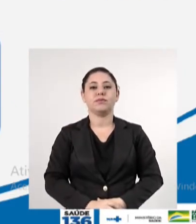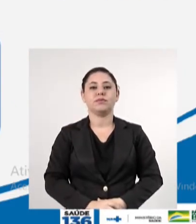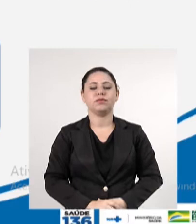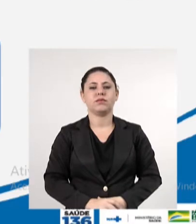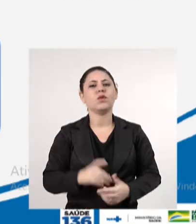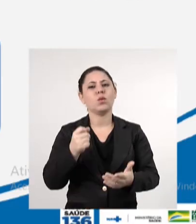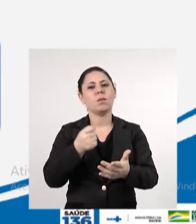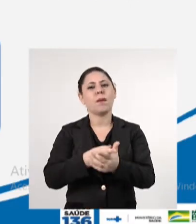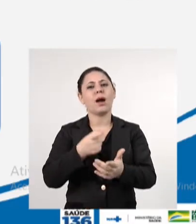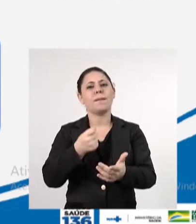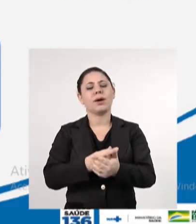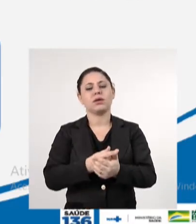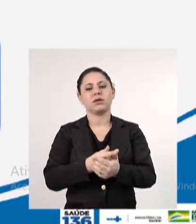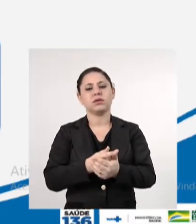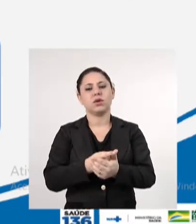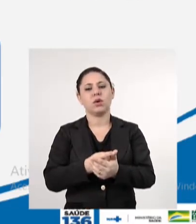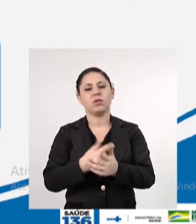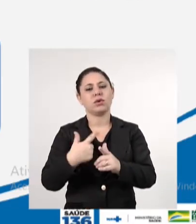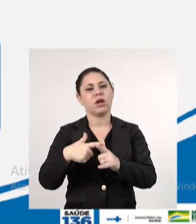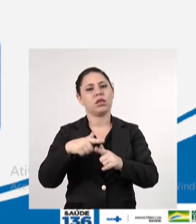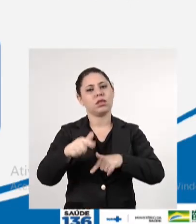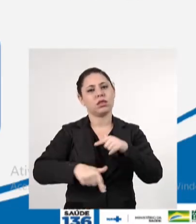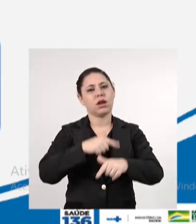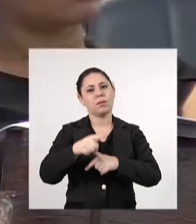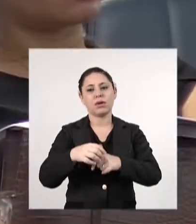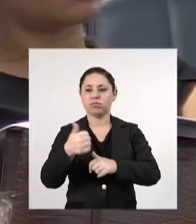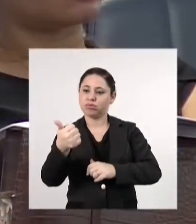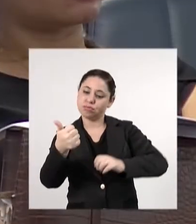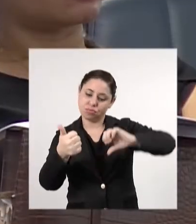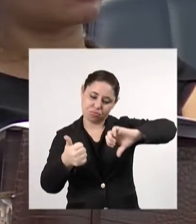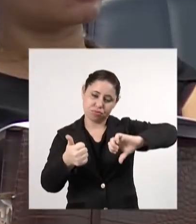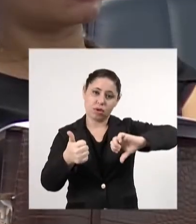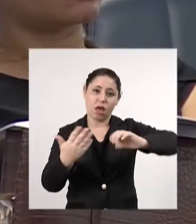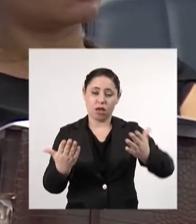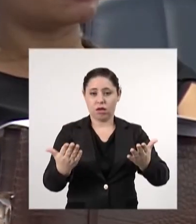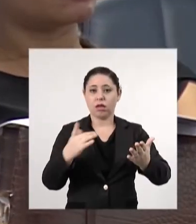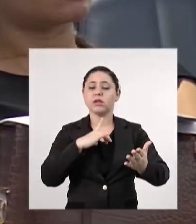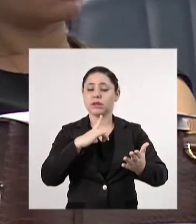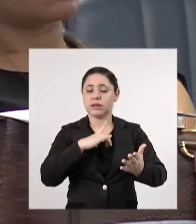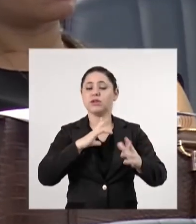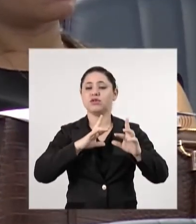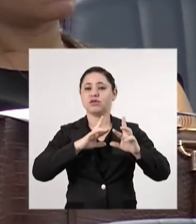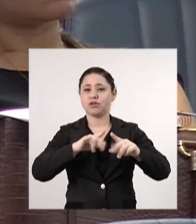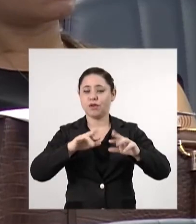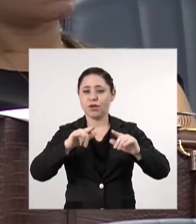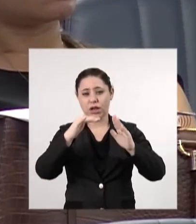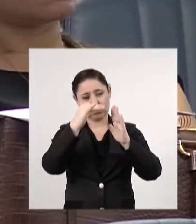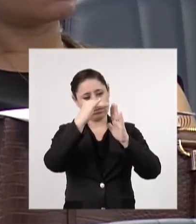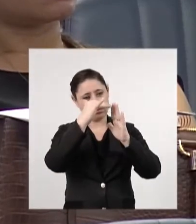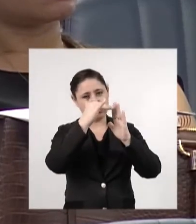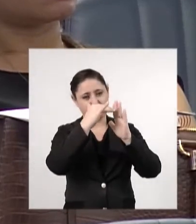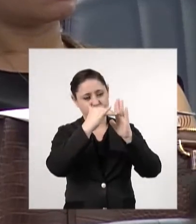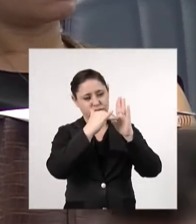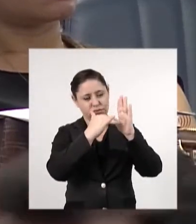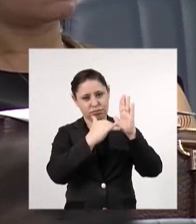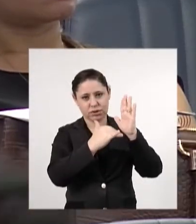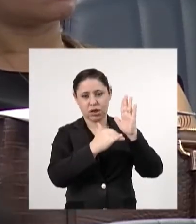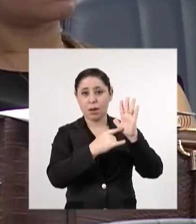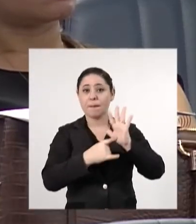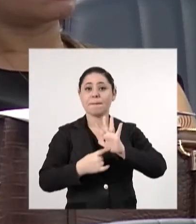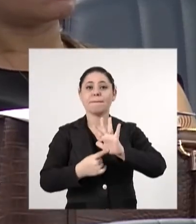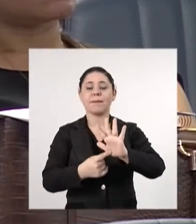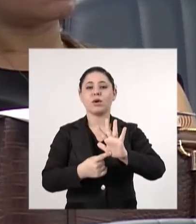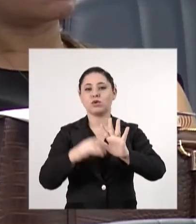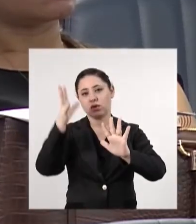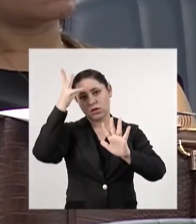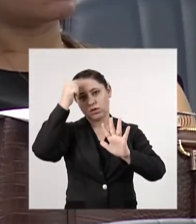O pagamento por desempenho, que são baseados nos resultados, tem uma série de evidências que